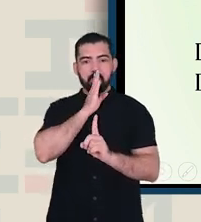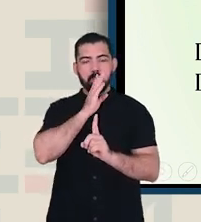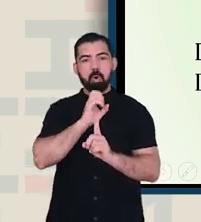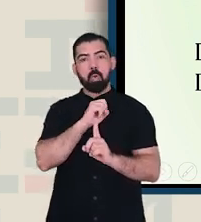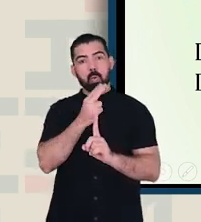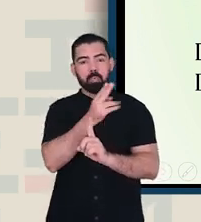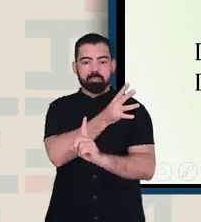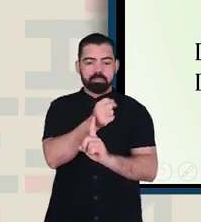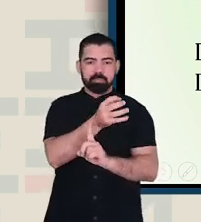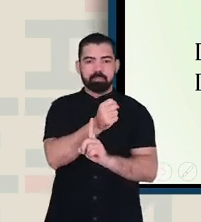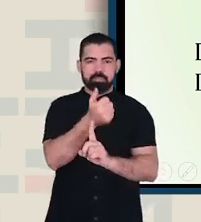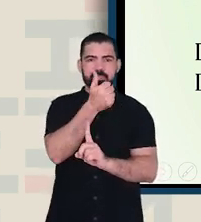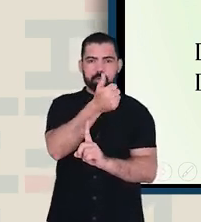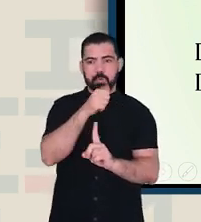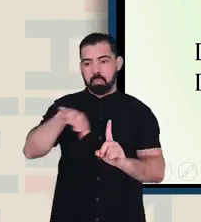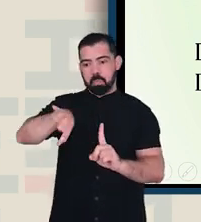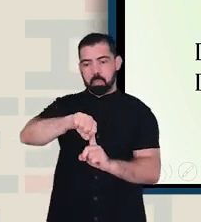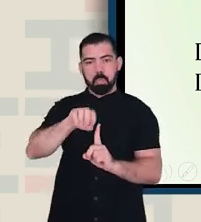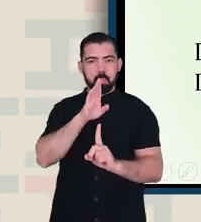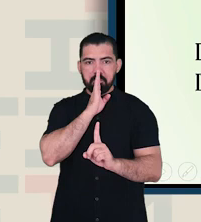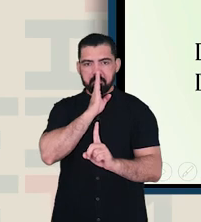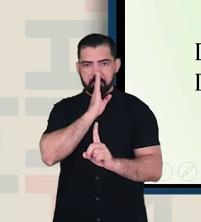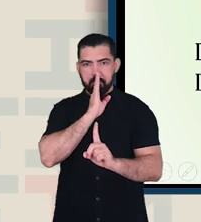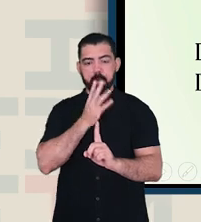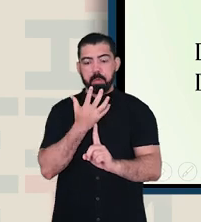duas direções, certo?